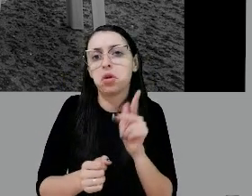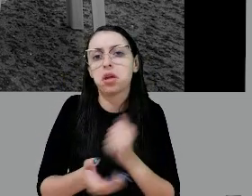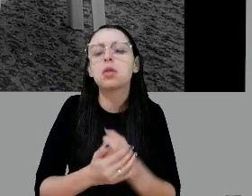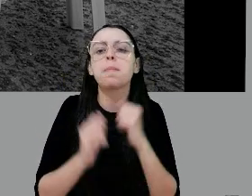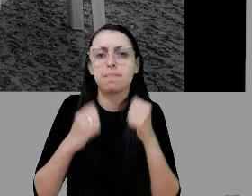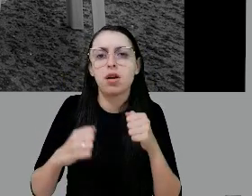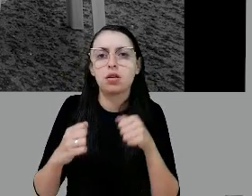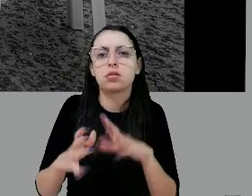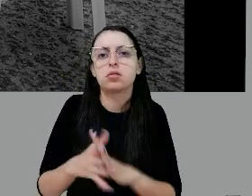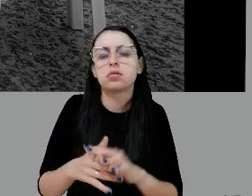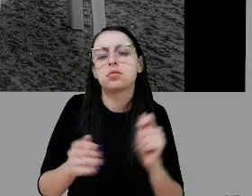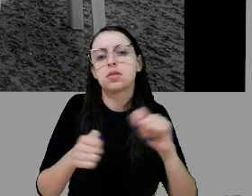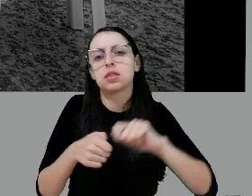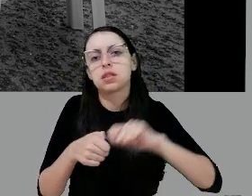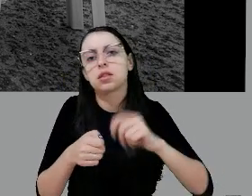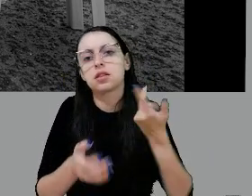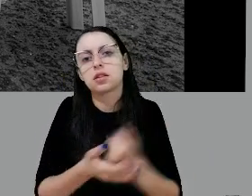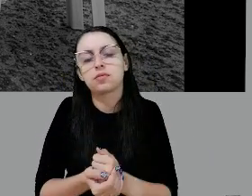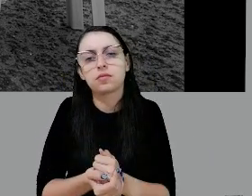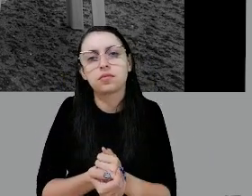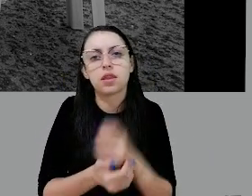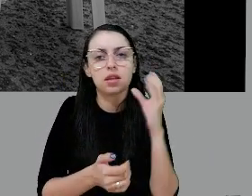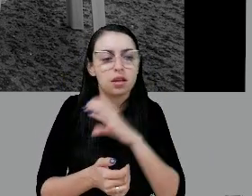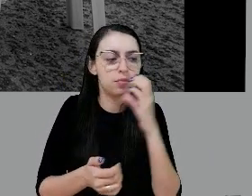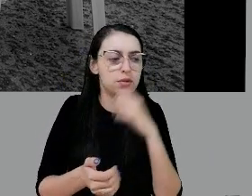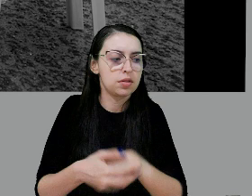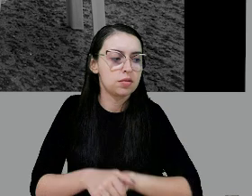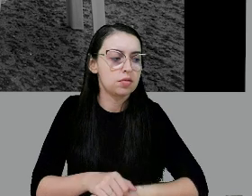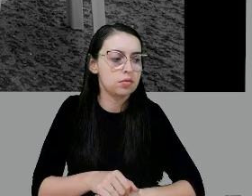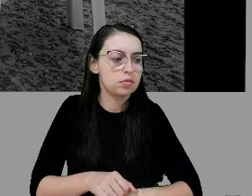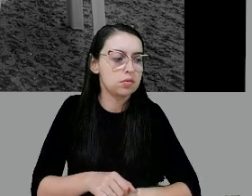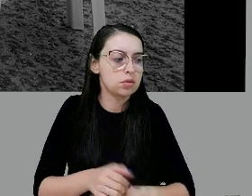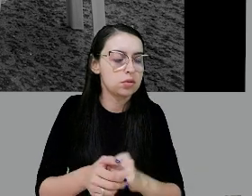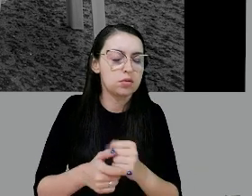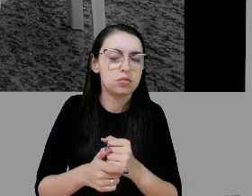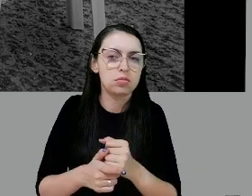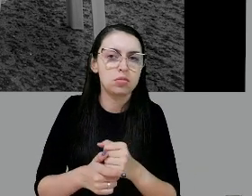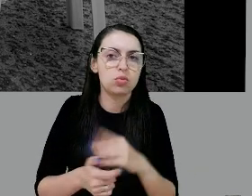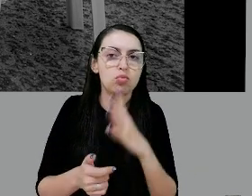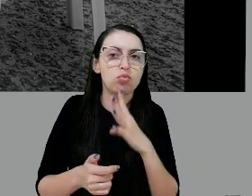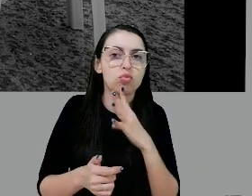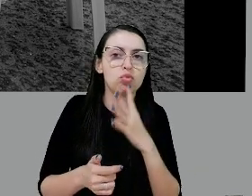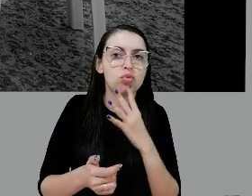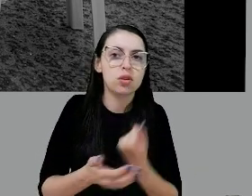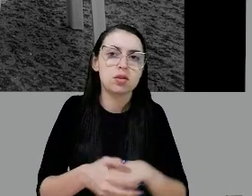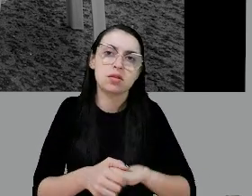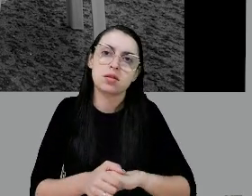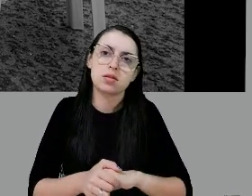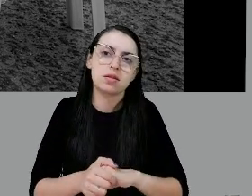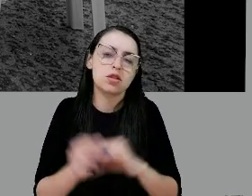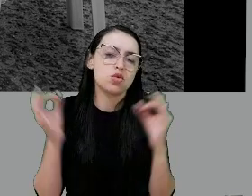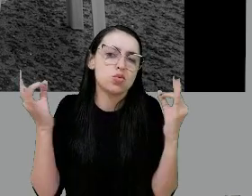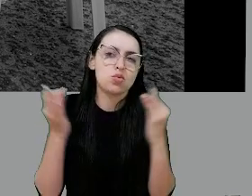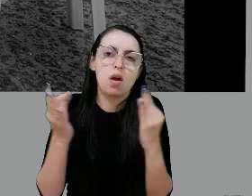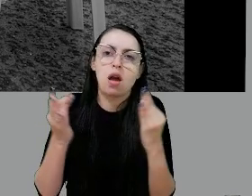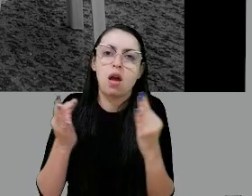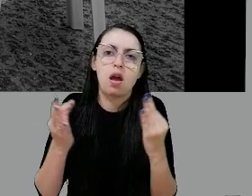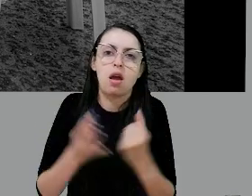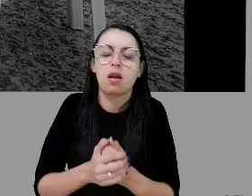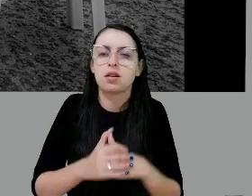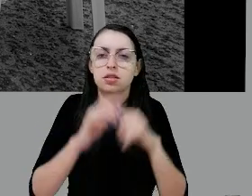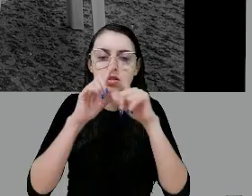fazer. Longa história curta, eu vi logo o potencial fabuloso que